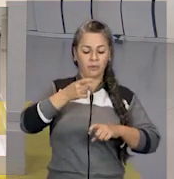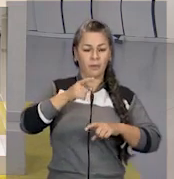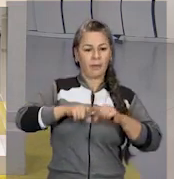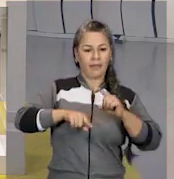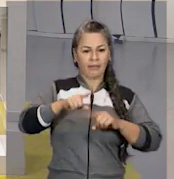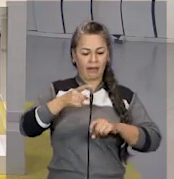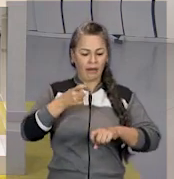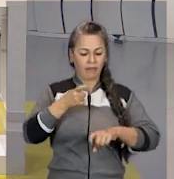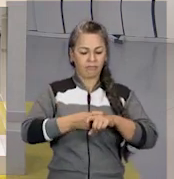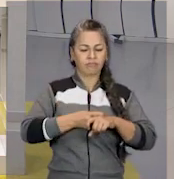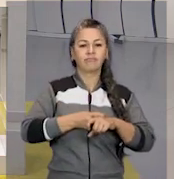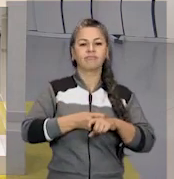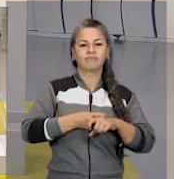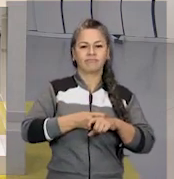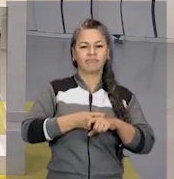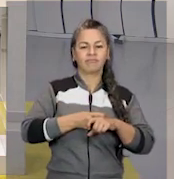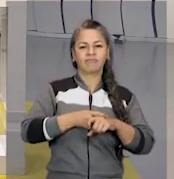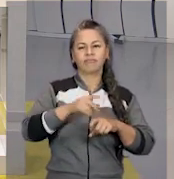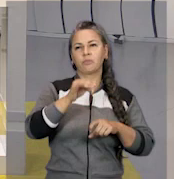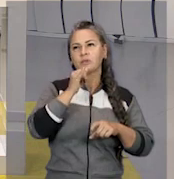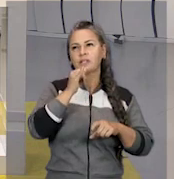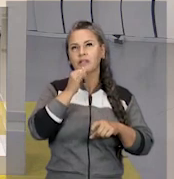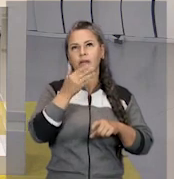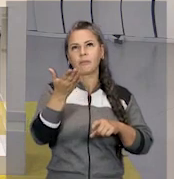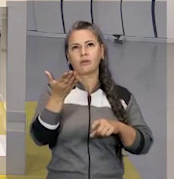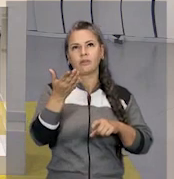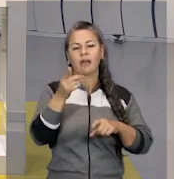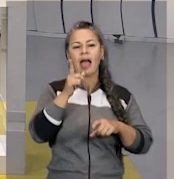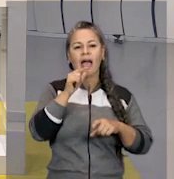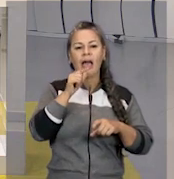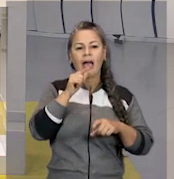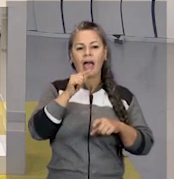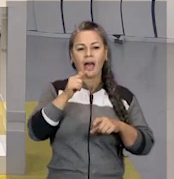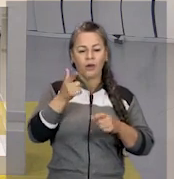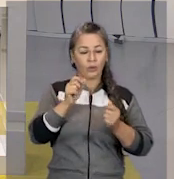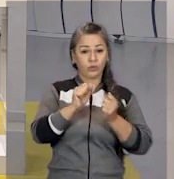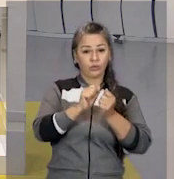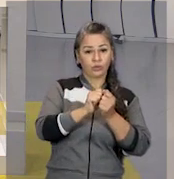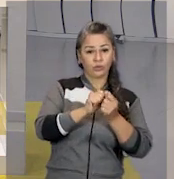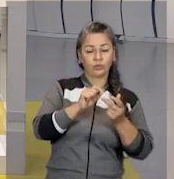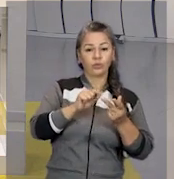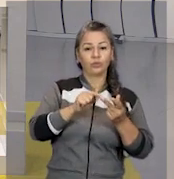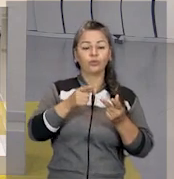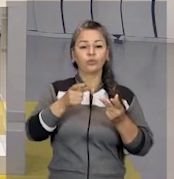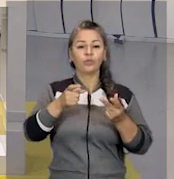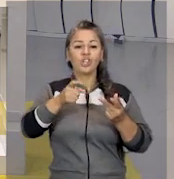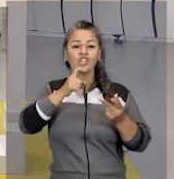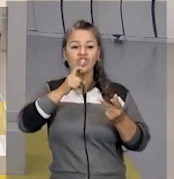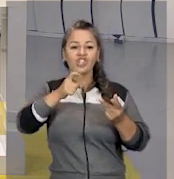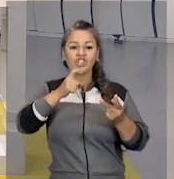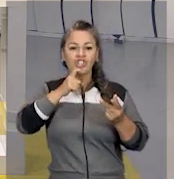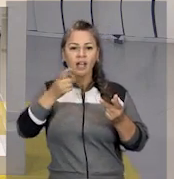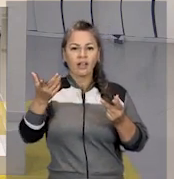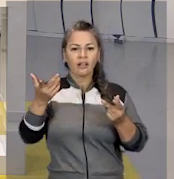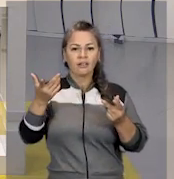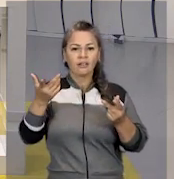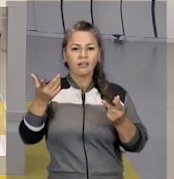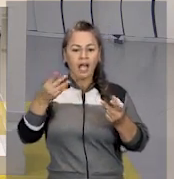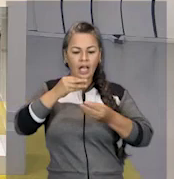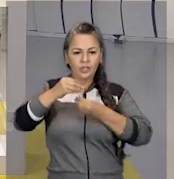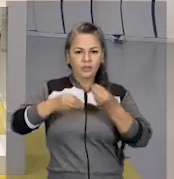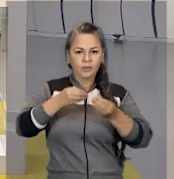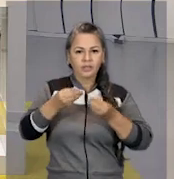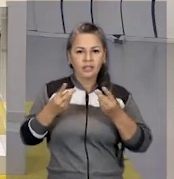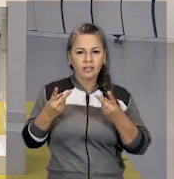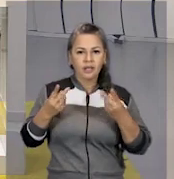de agregação diferentes, se, por exemplo, você coloca água e gelo, você tem água, que é o estado líquido, e